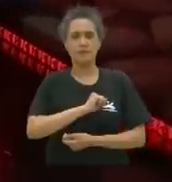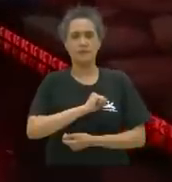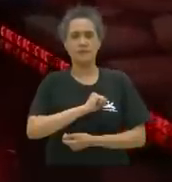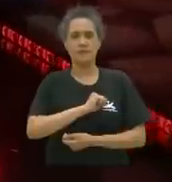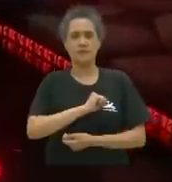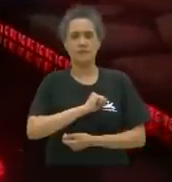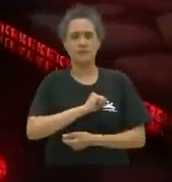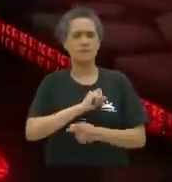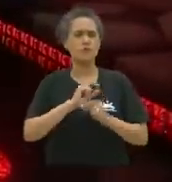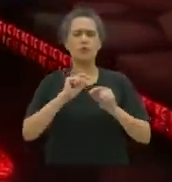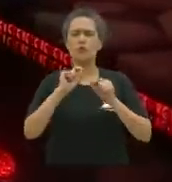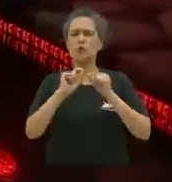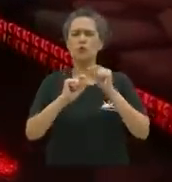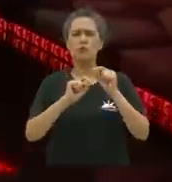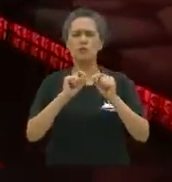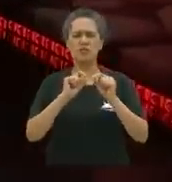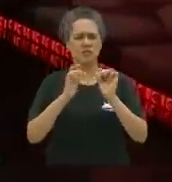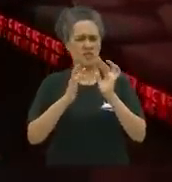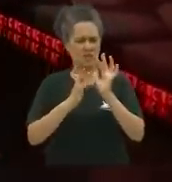O que merecia Jesus?